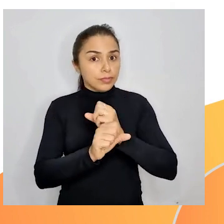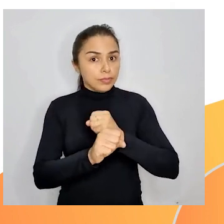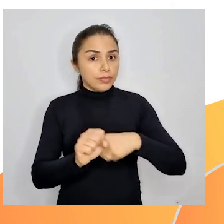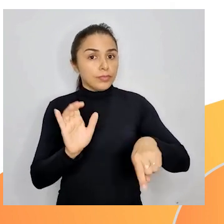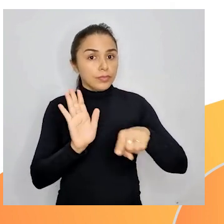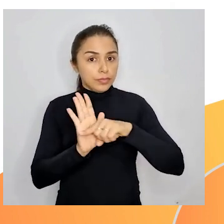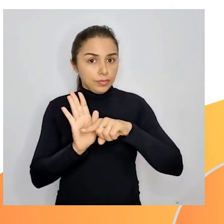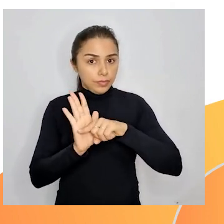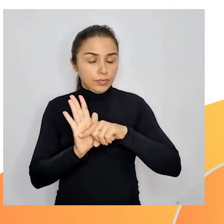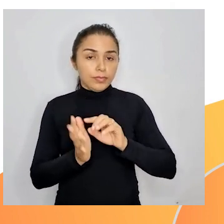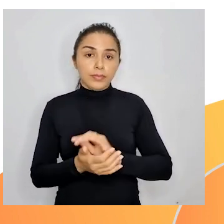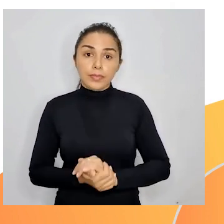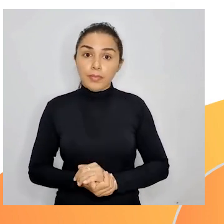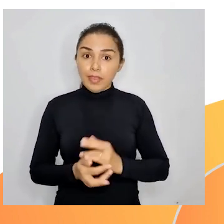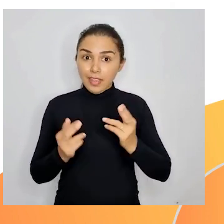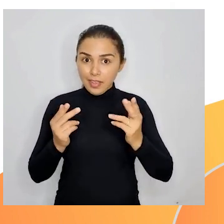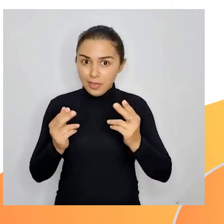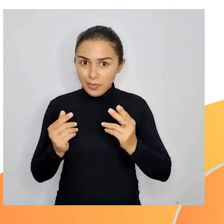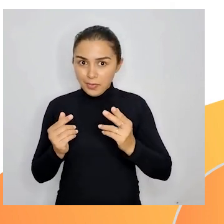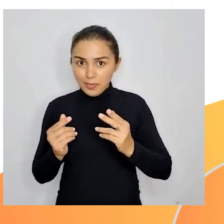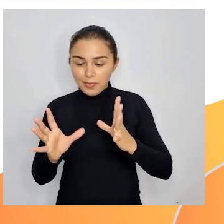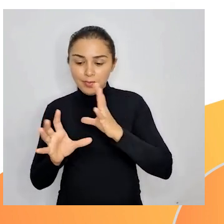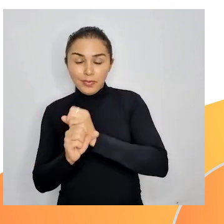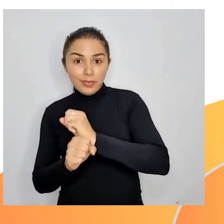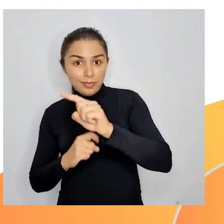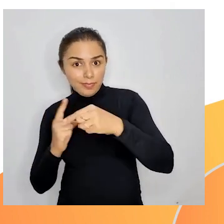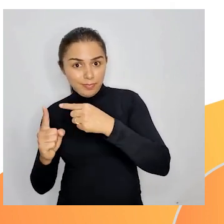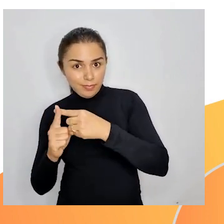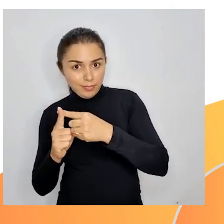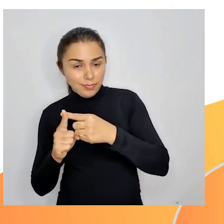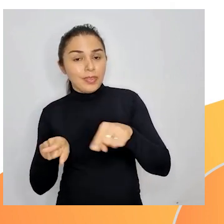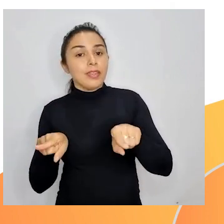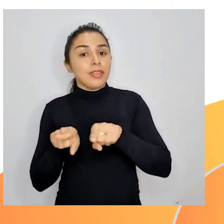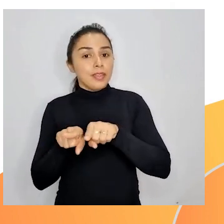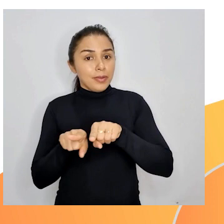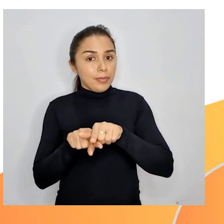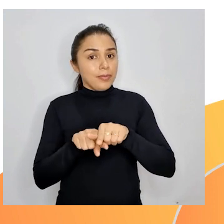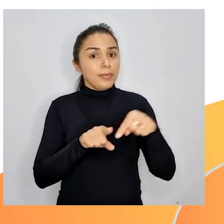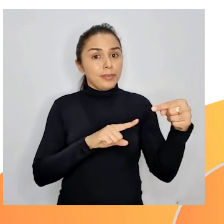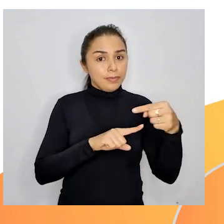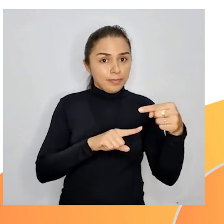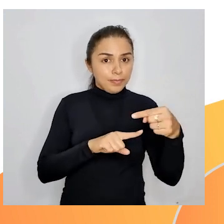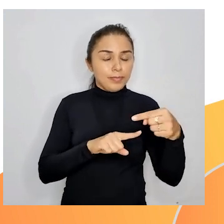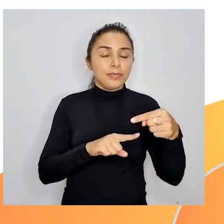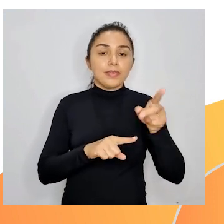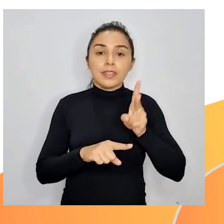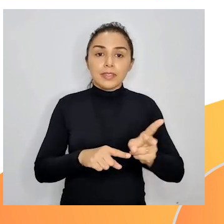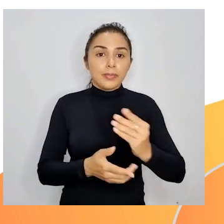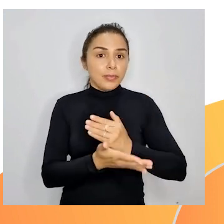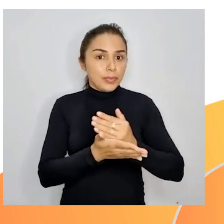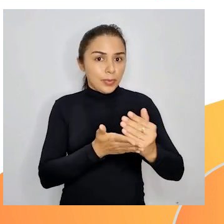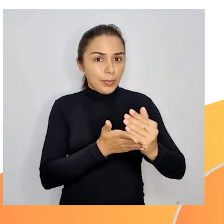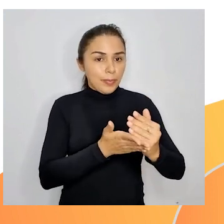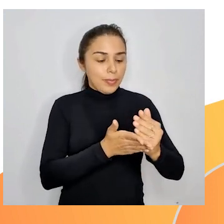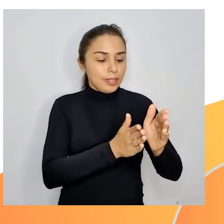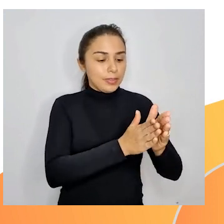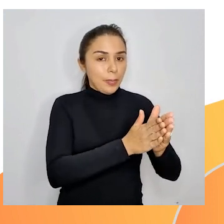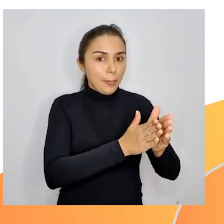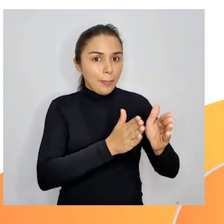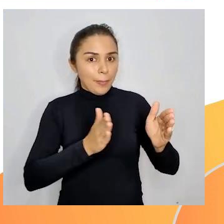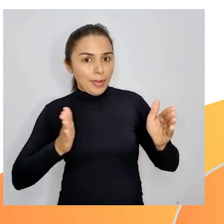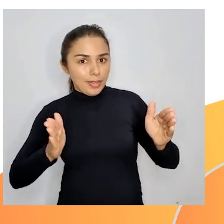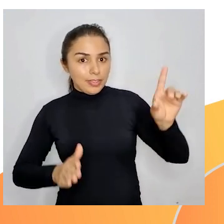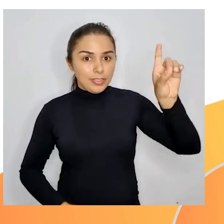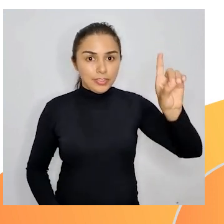como na adição, na subtração, nós vamos começar sempre da direita para a esquerda. Ou